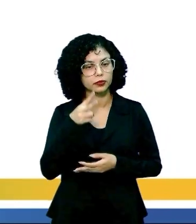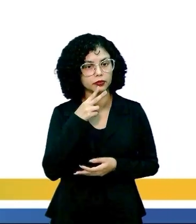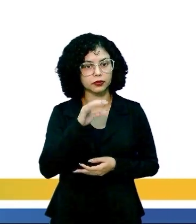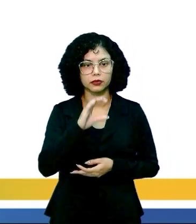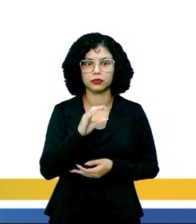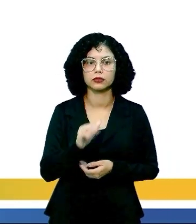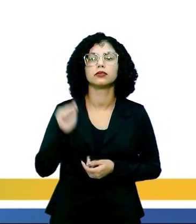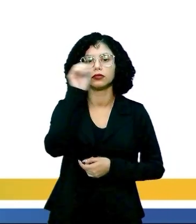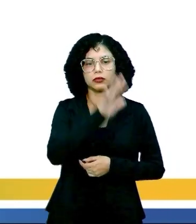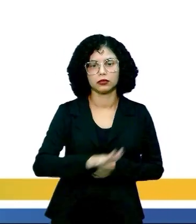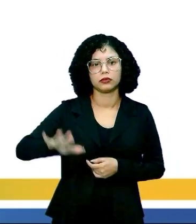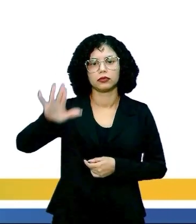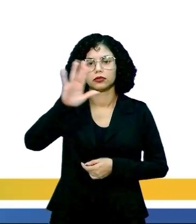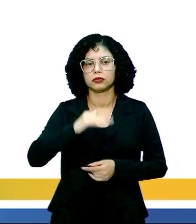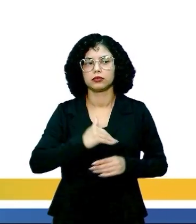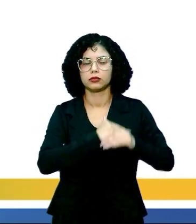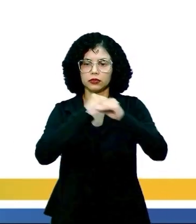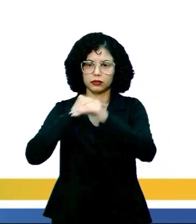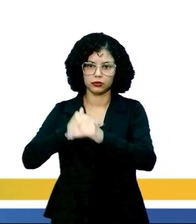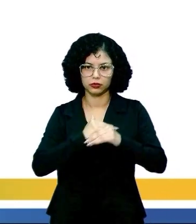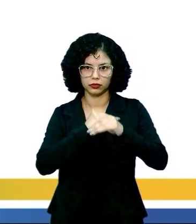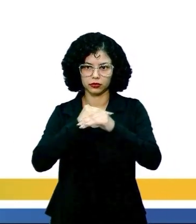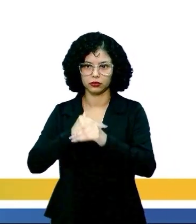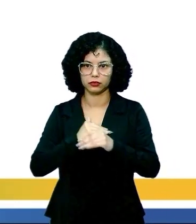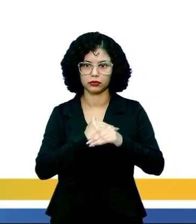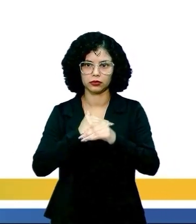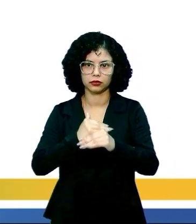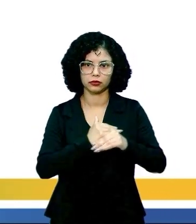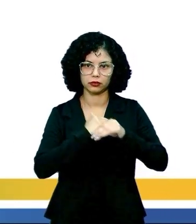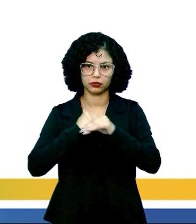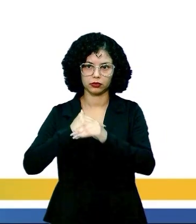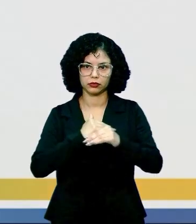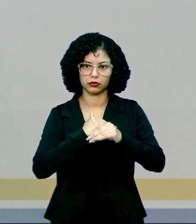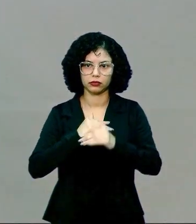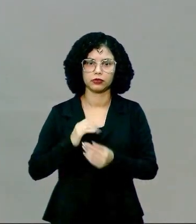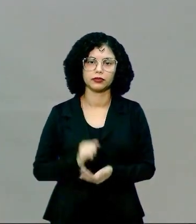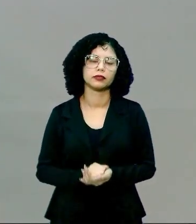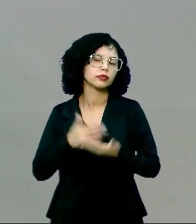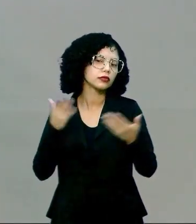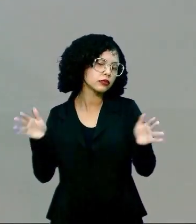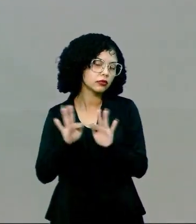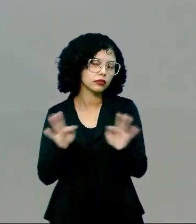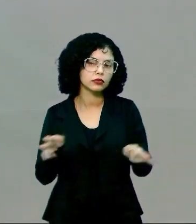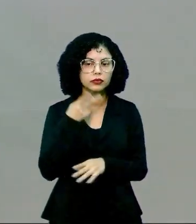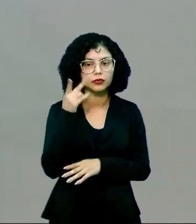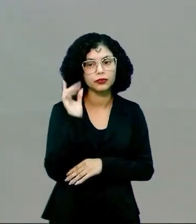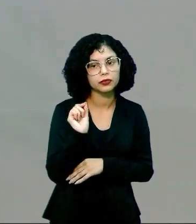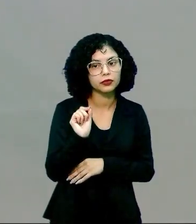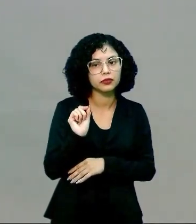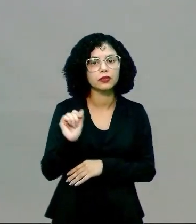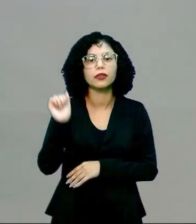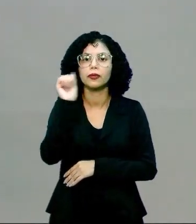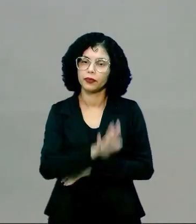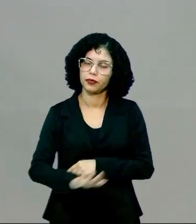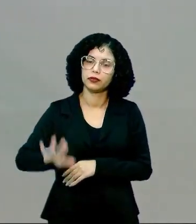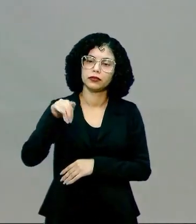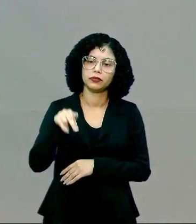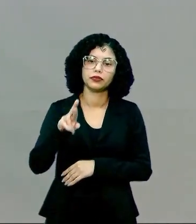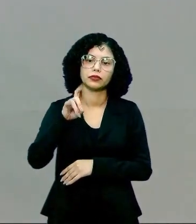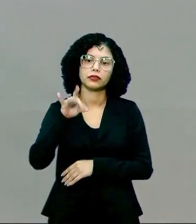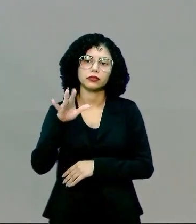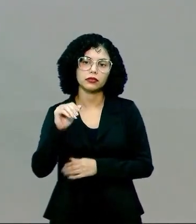letra C, universalismo e igualitarismo. Isso implica dizer o quê?